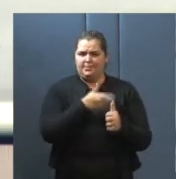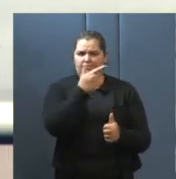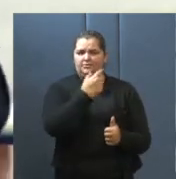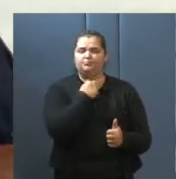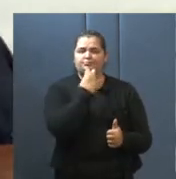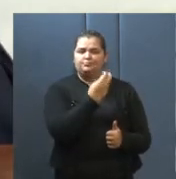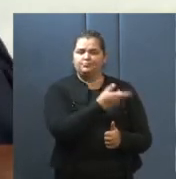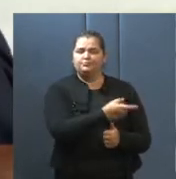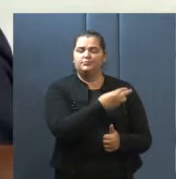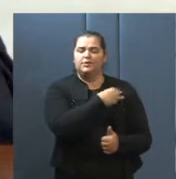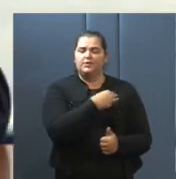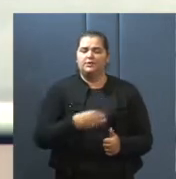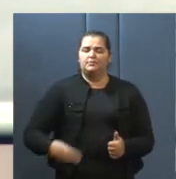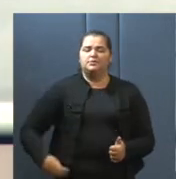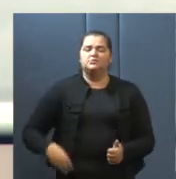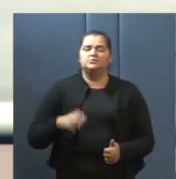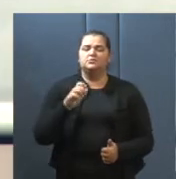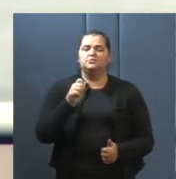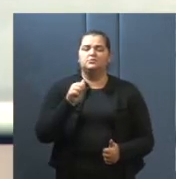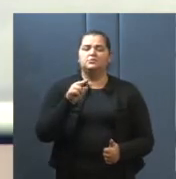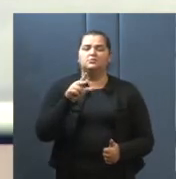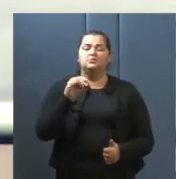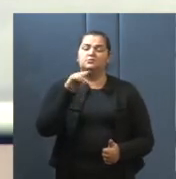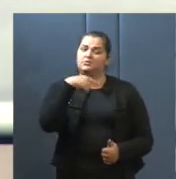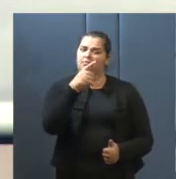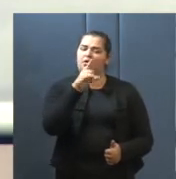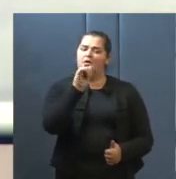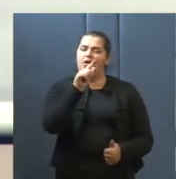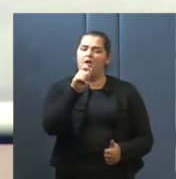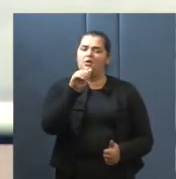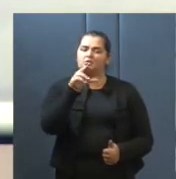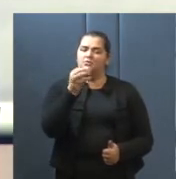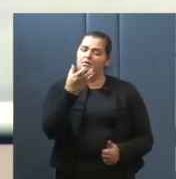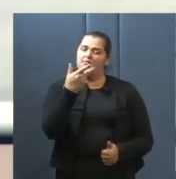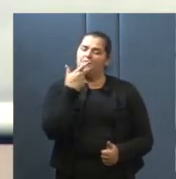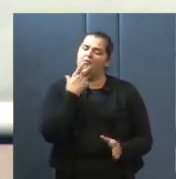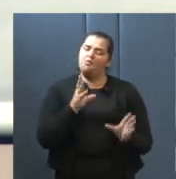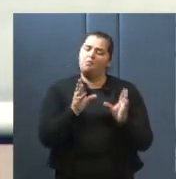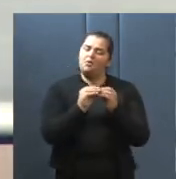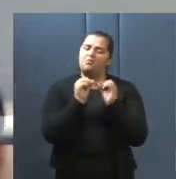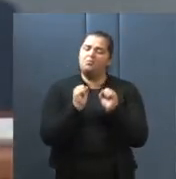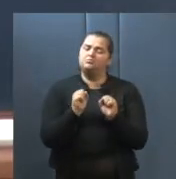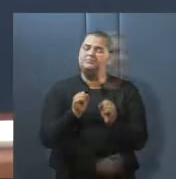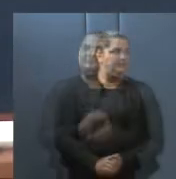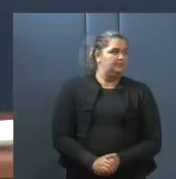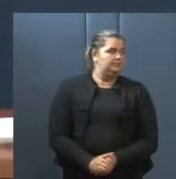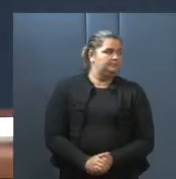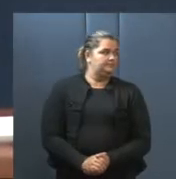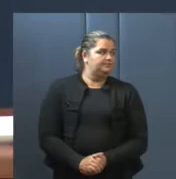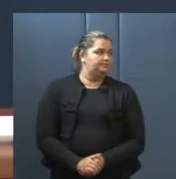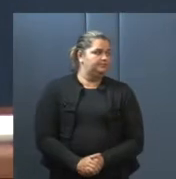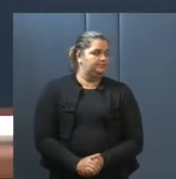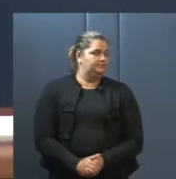talvez, ao ministro Caio, depois, se o Lázaro quiser complementar. Obrigado.